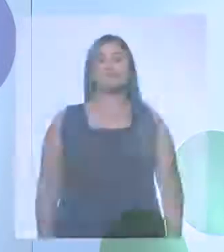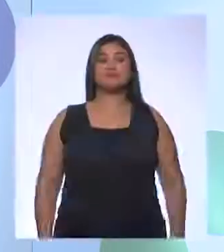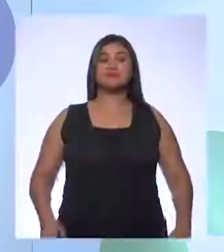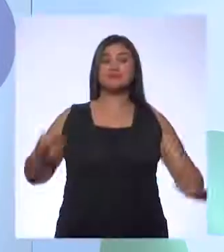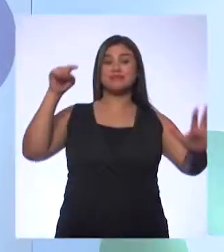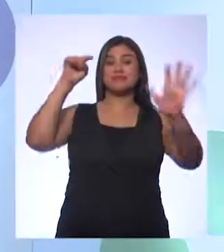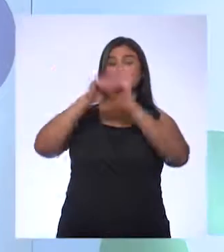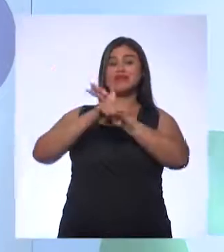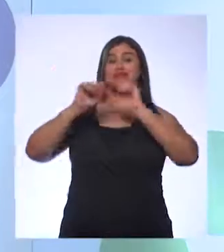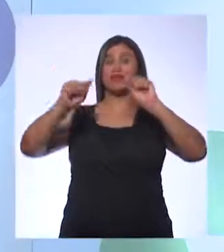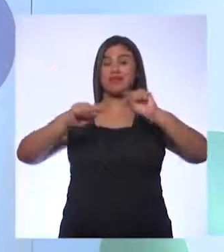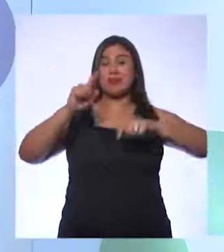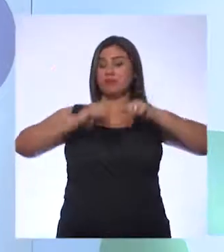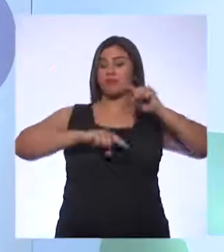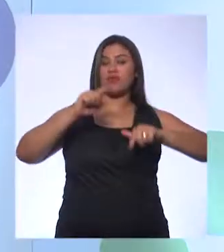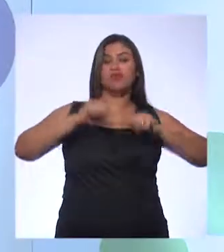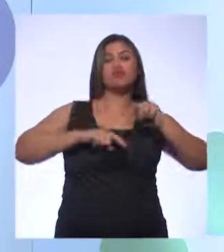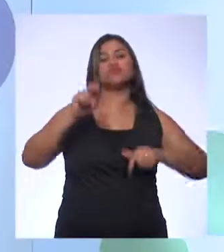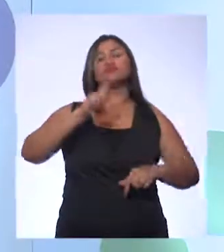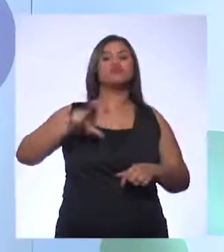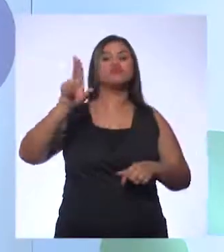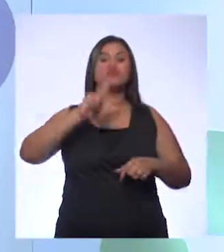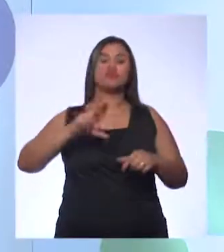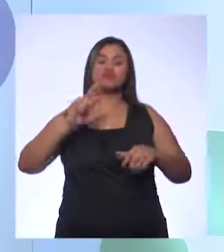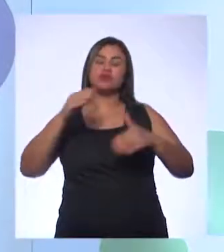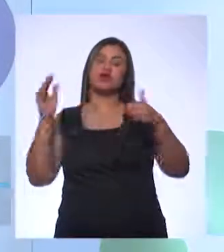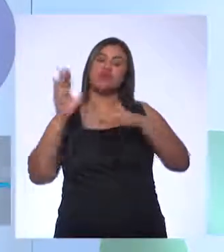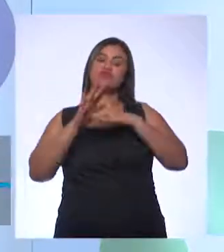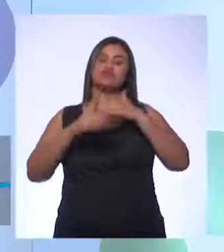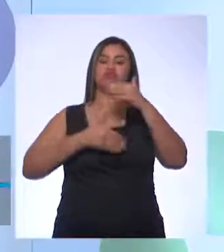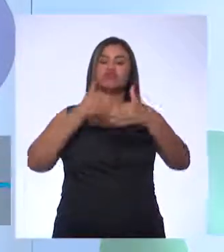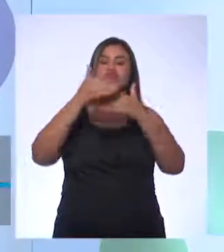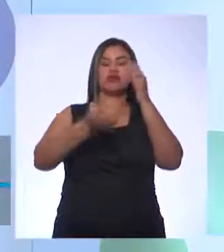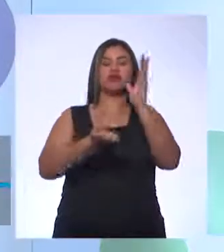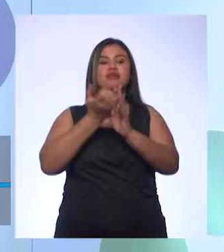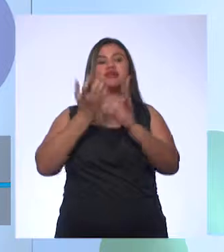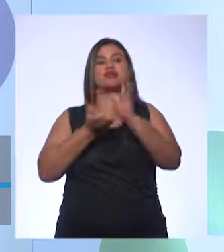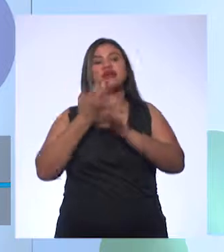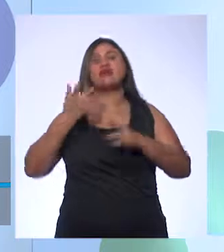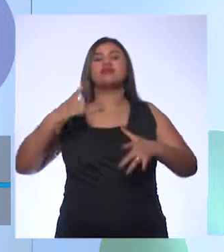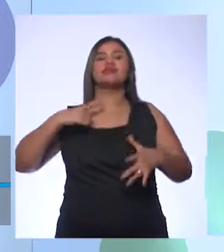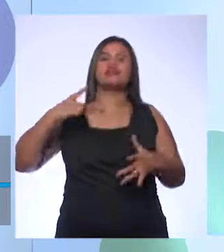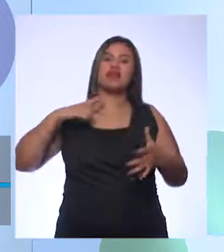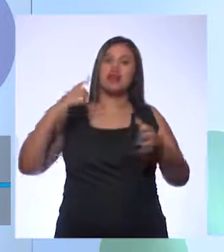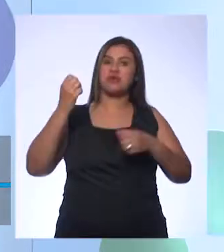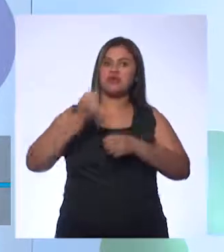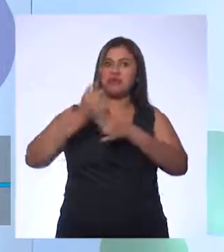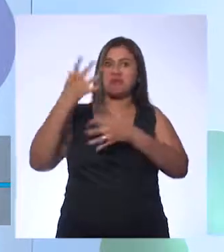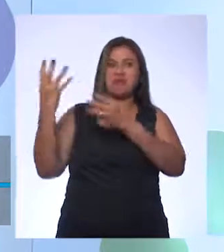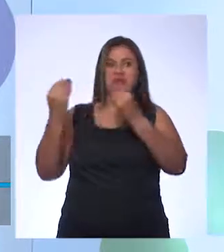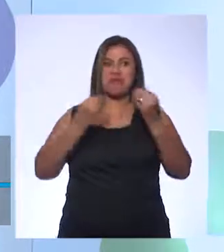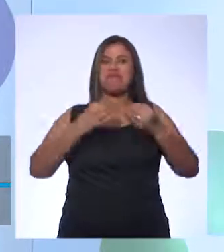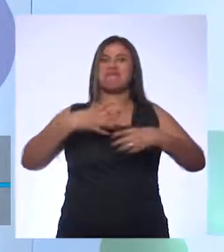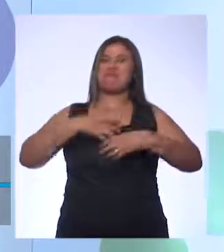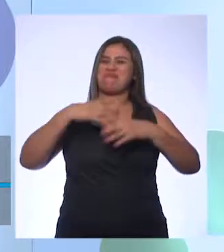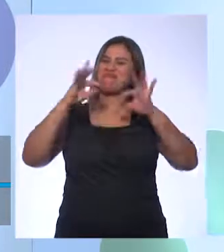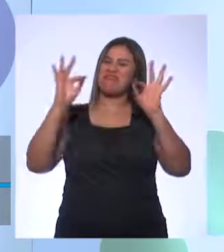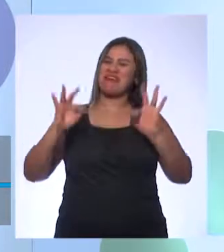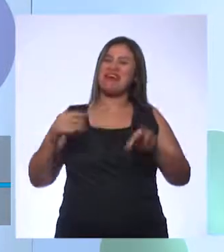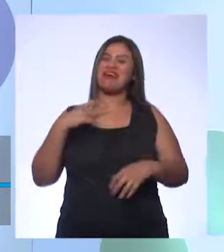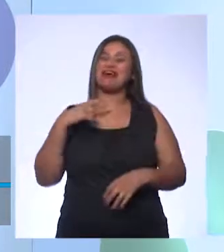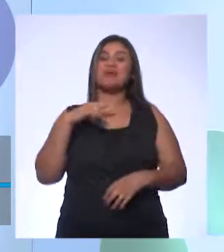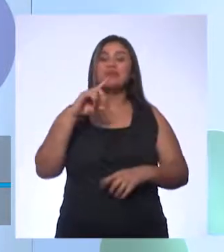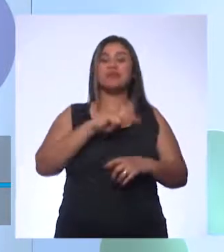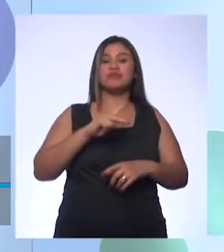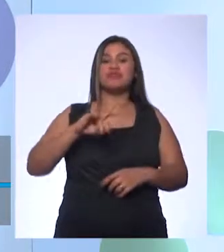A pergunta é: quais materiais podemos usar em nosso processo de criação? E estão participando aqui, o chat está bombando. Nossa, estou feliz da vida. A